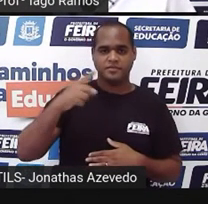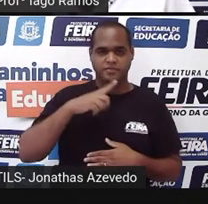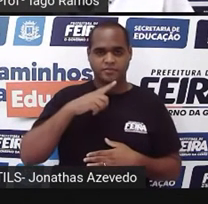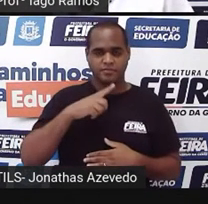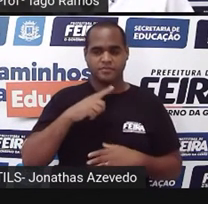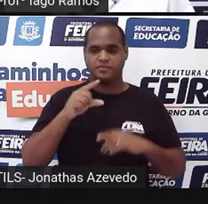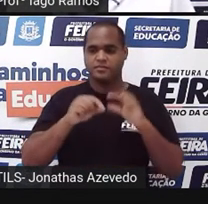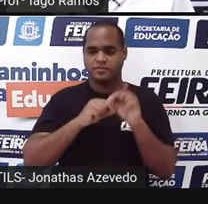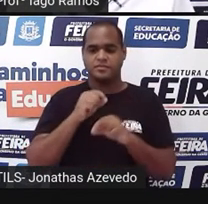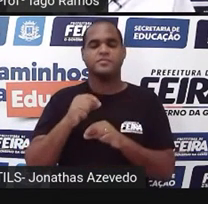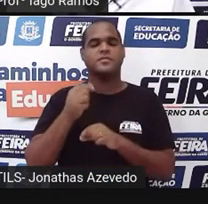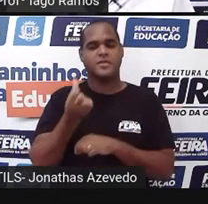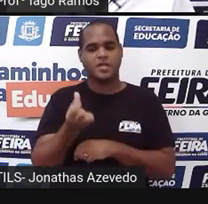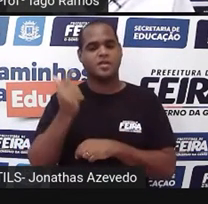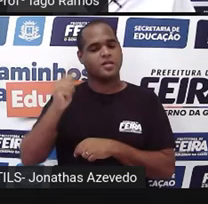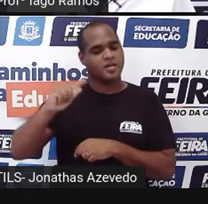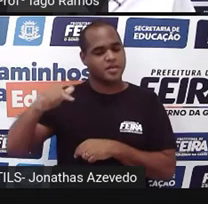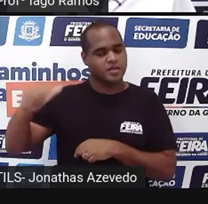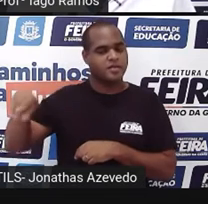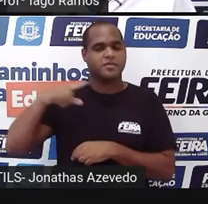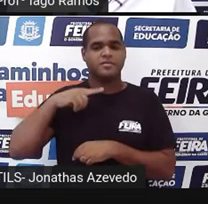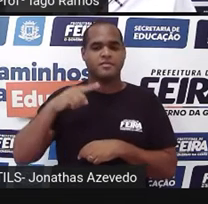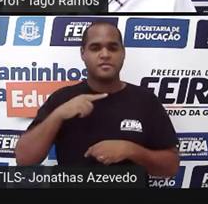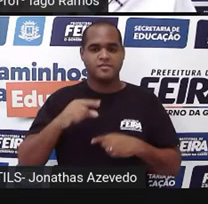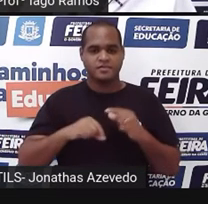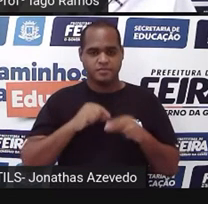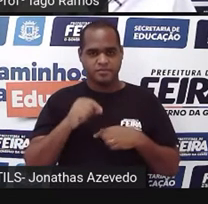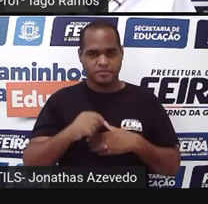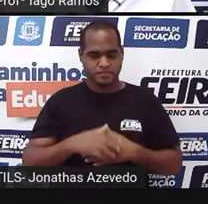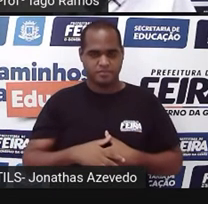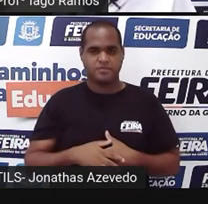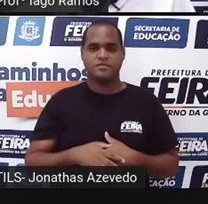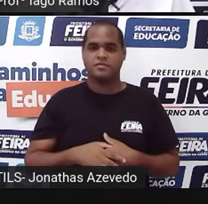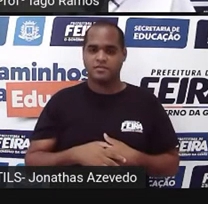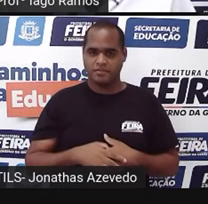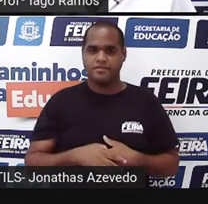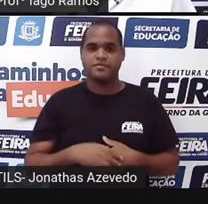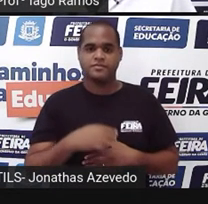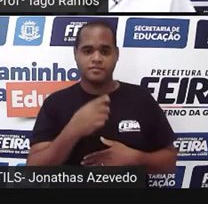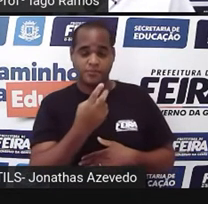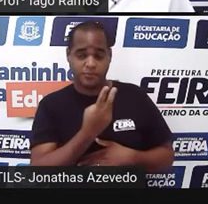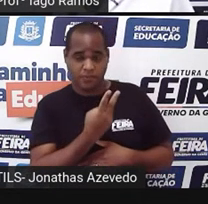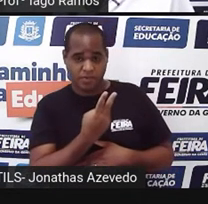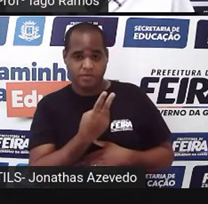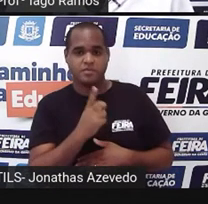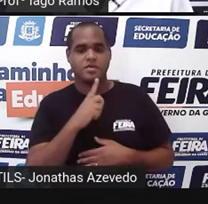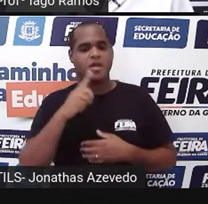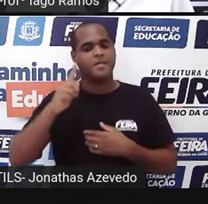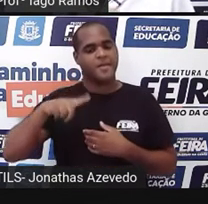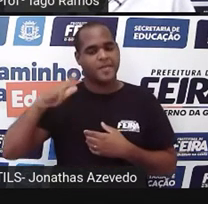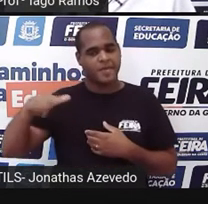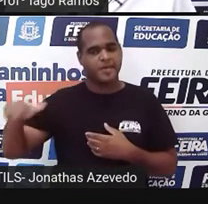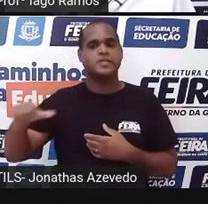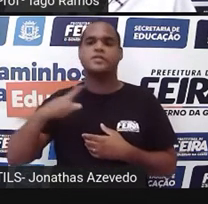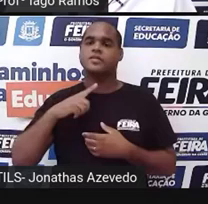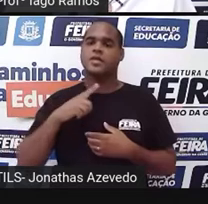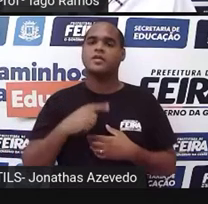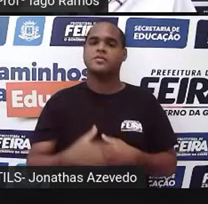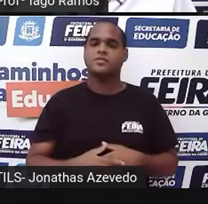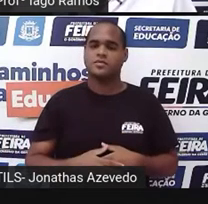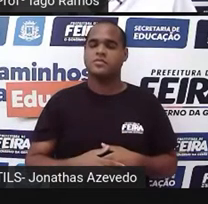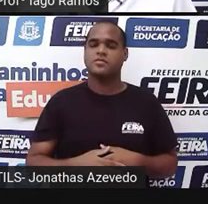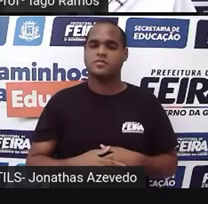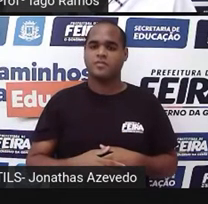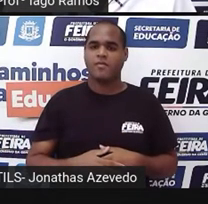6 se repetindo infinitamente no segundo algarismo 2 se repetindo infinitamente e no